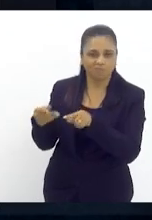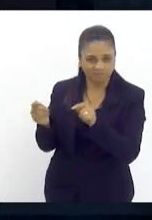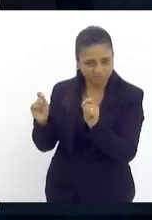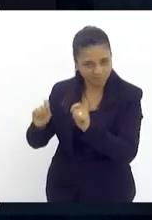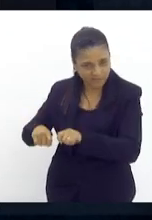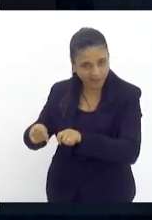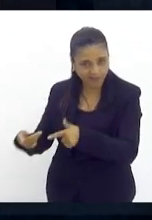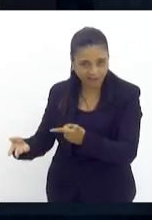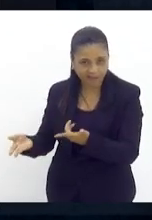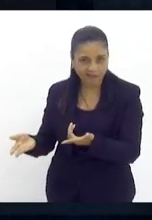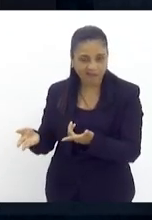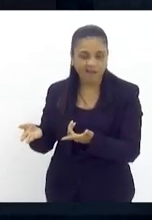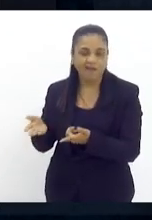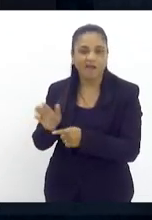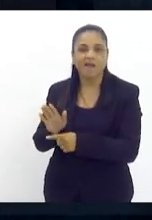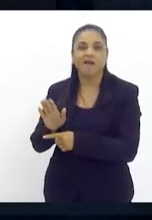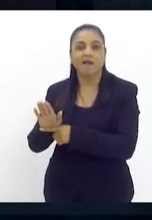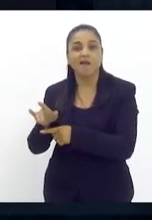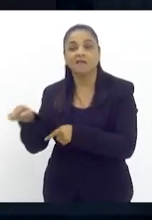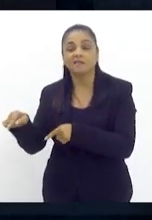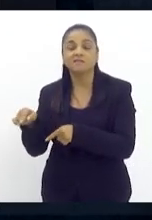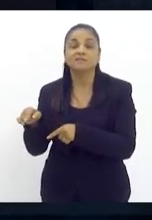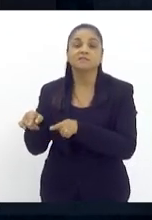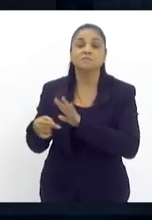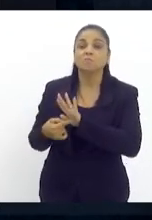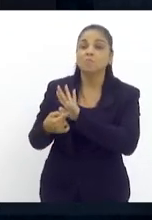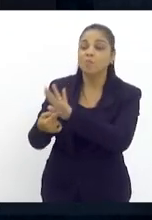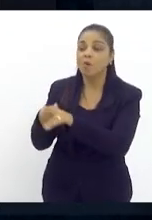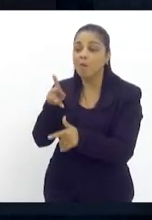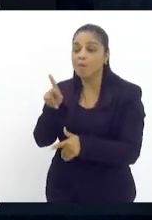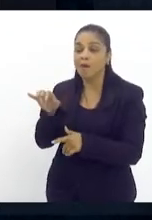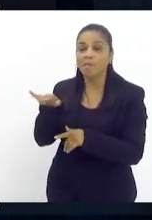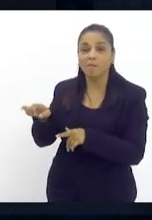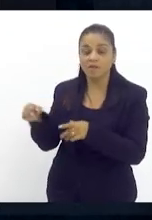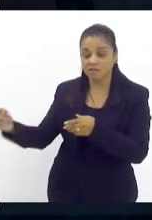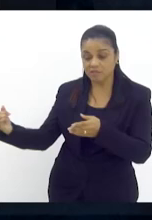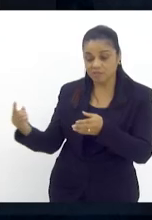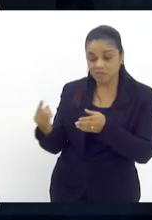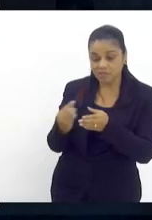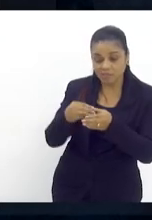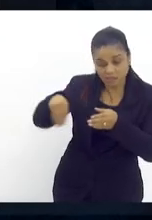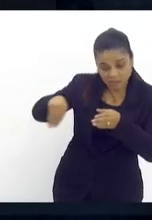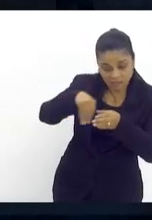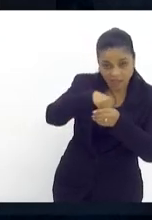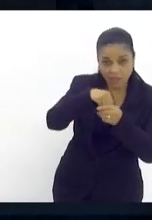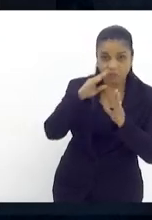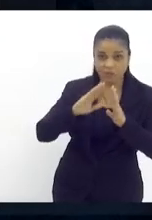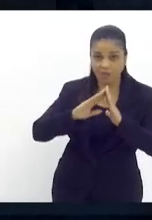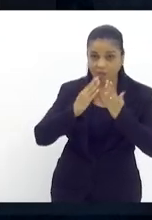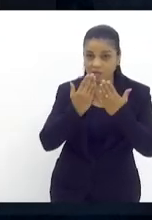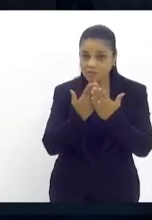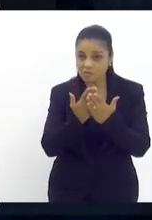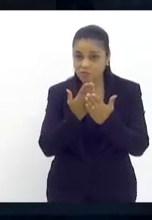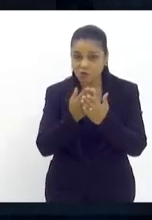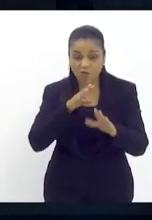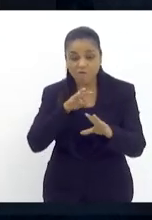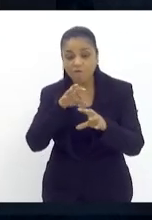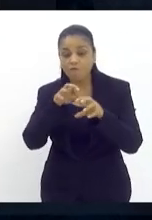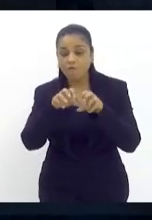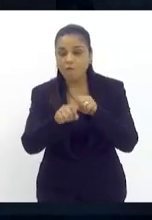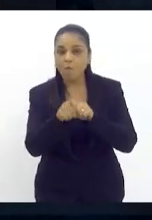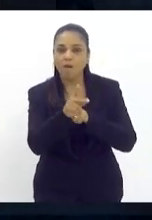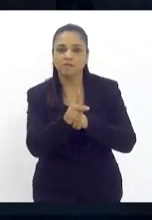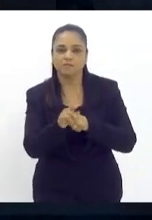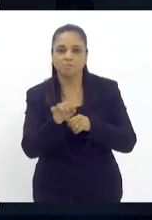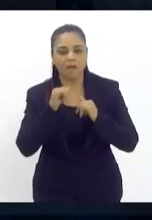podem fazer, de trazer esses pais, né, para dentro da escola, como a doutora Ângela falou, e formar esses pais.